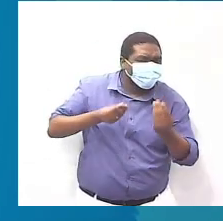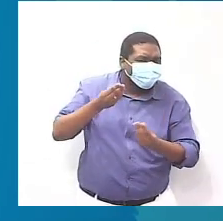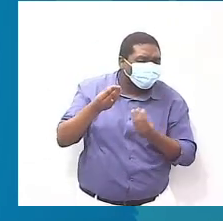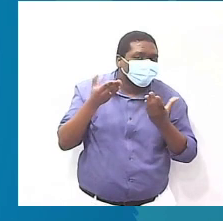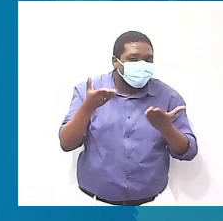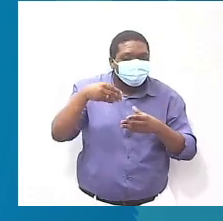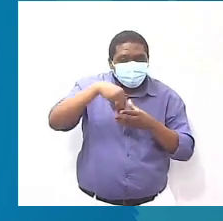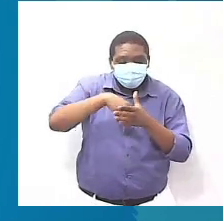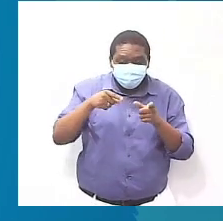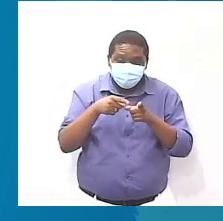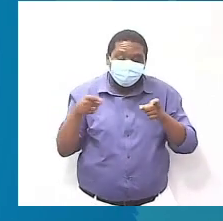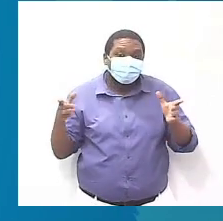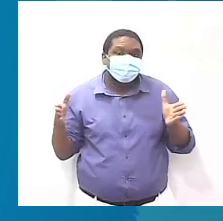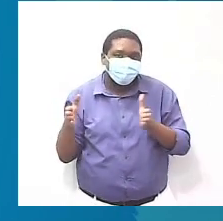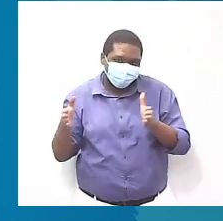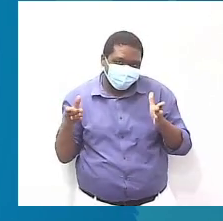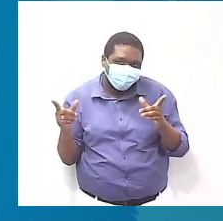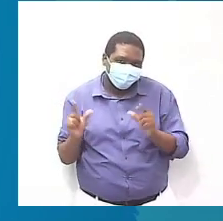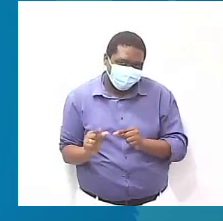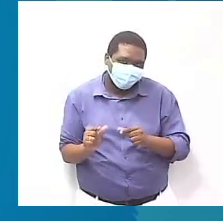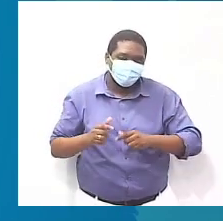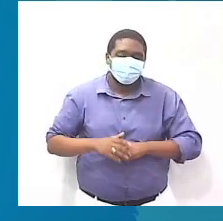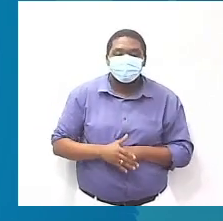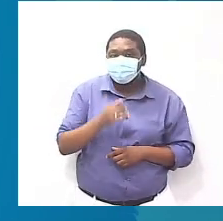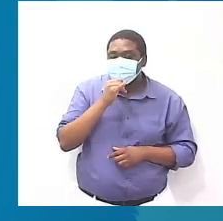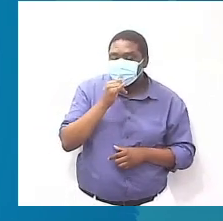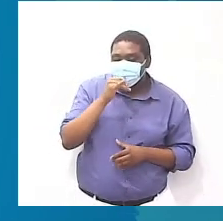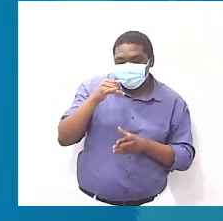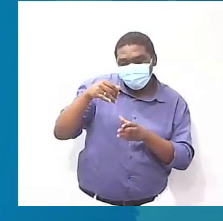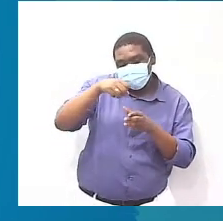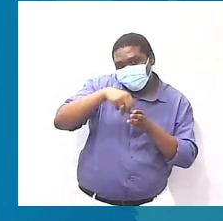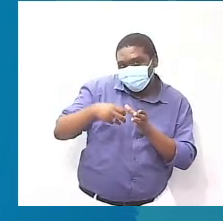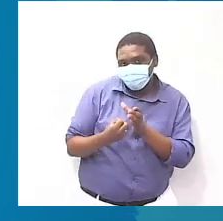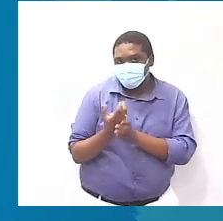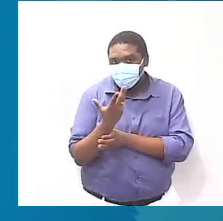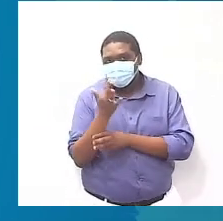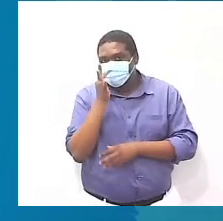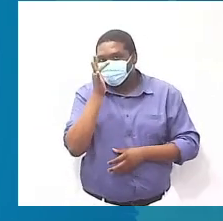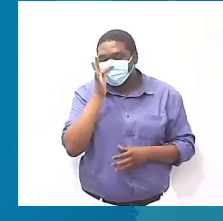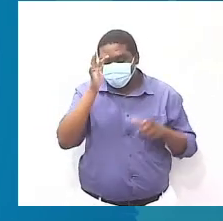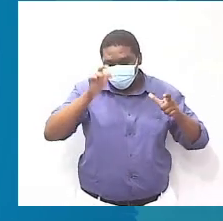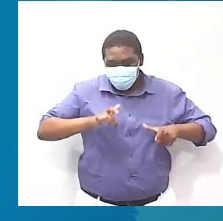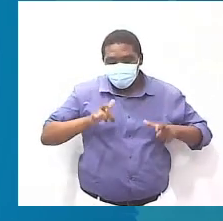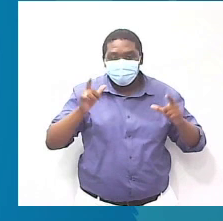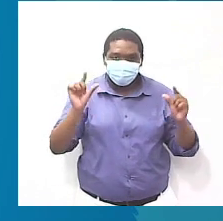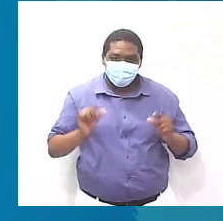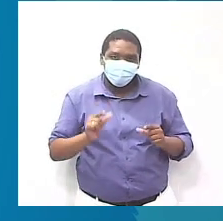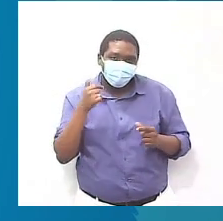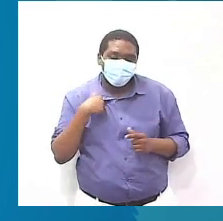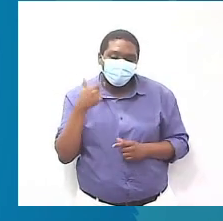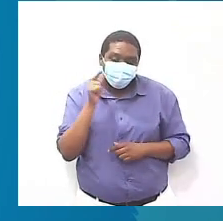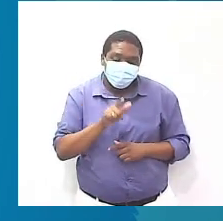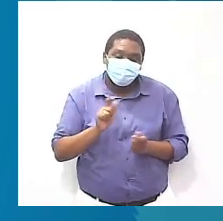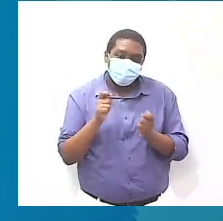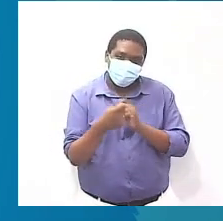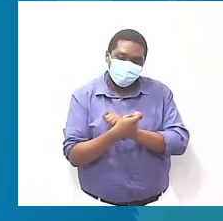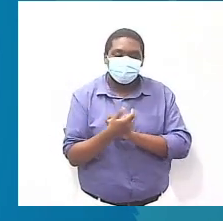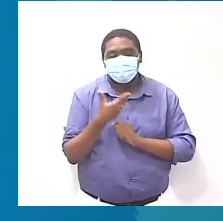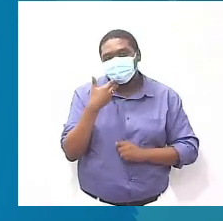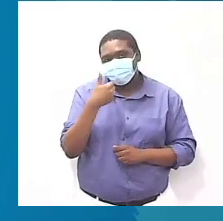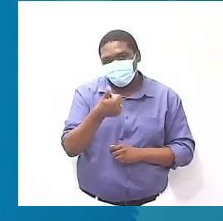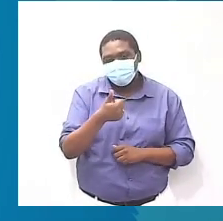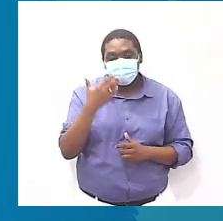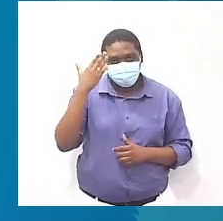num período menor, tá? Num vaso de flores, tá? Num local menor para eu poder me adequar cada vez